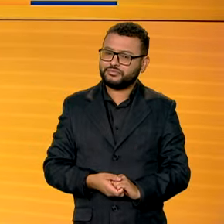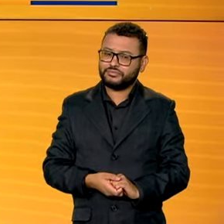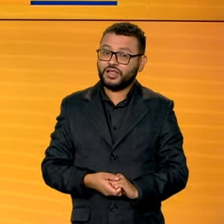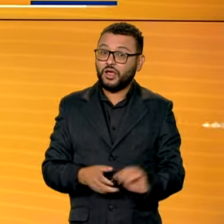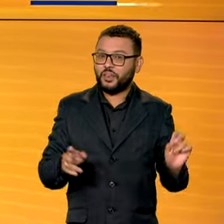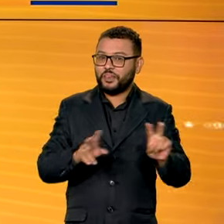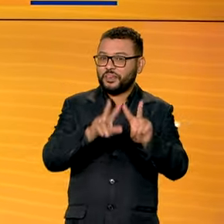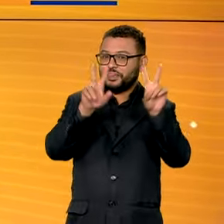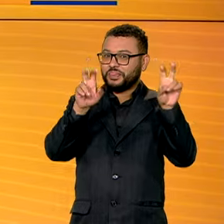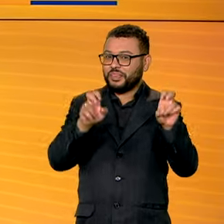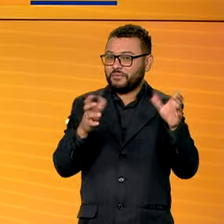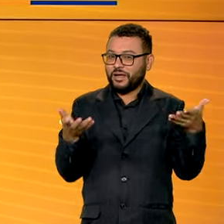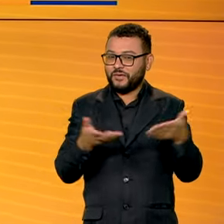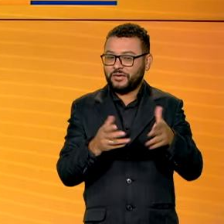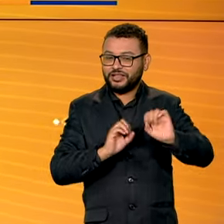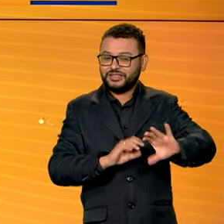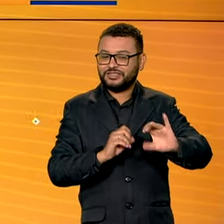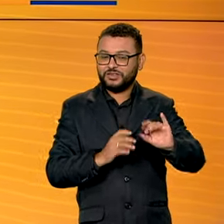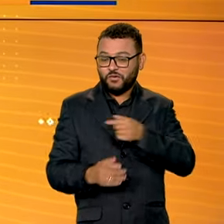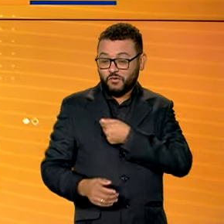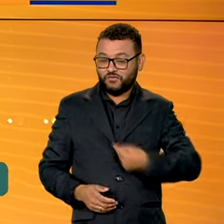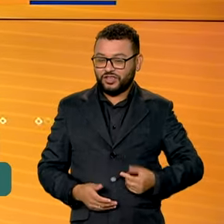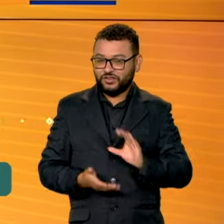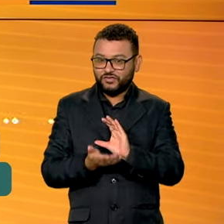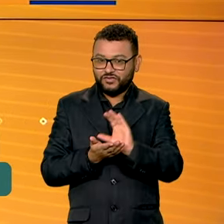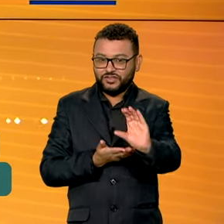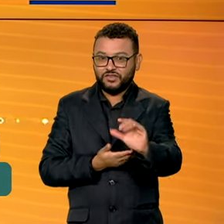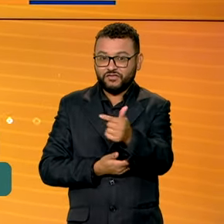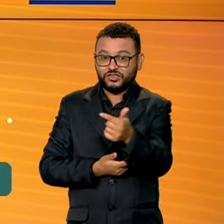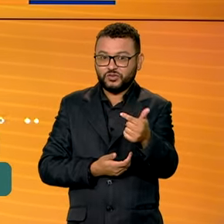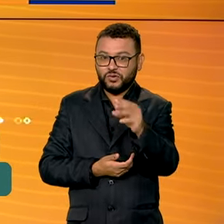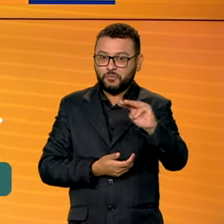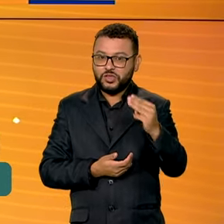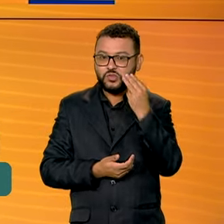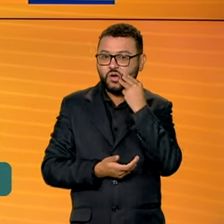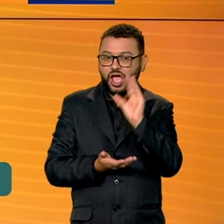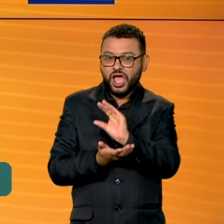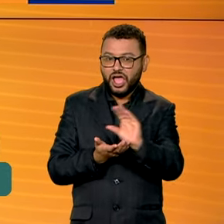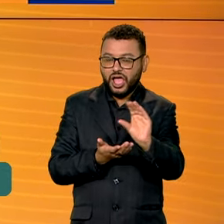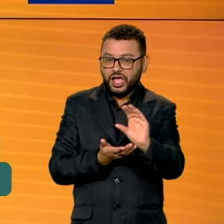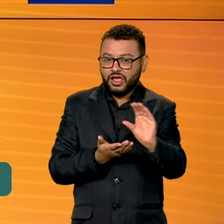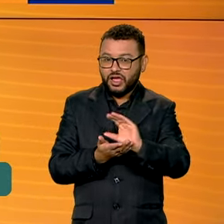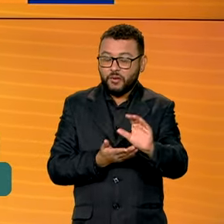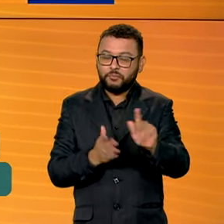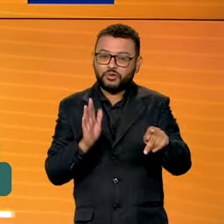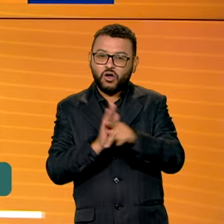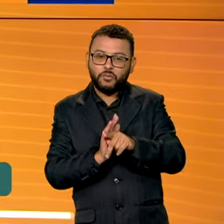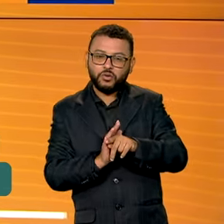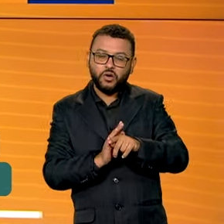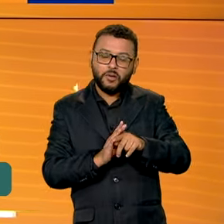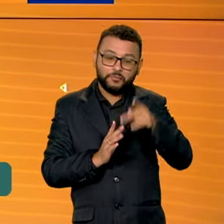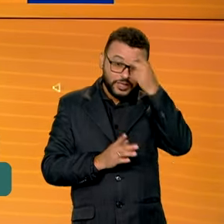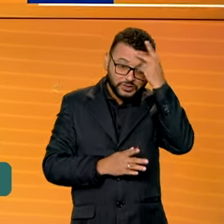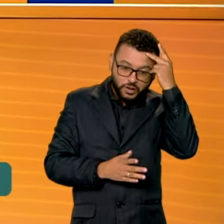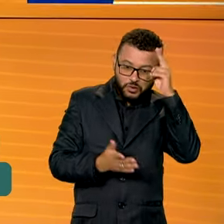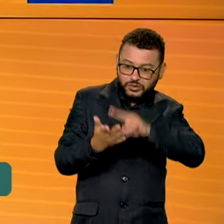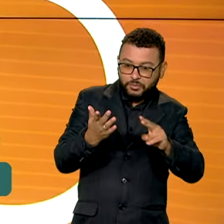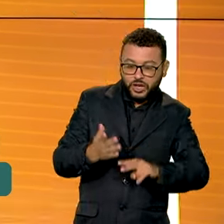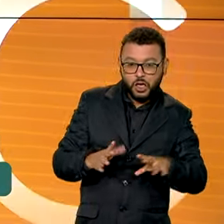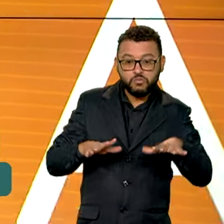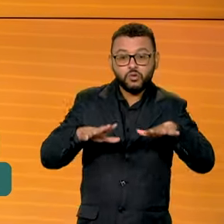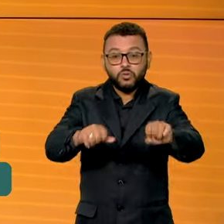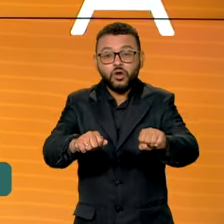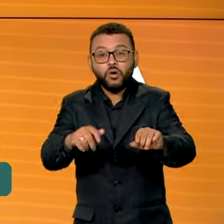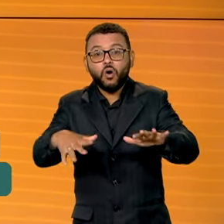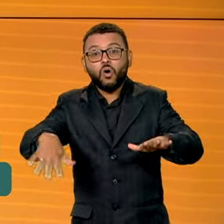E o tema agora é educação. O governo vai investir 22 milhões de reais para combater o analfabetismo em assentamentos da reforma agrária